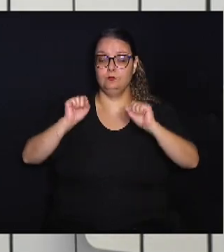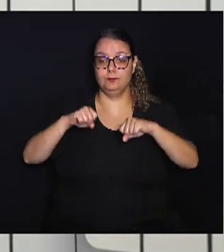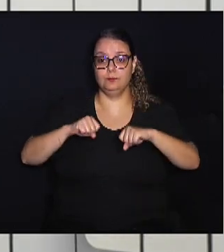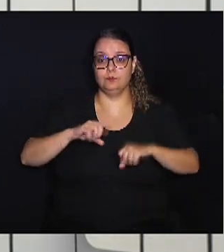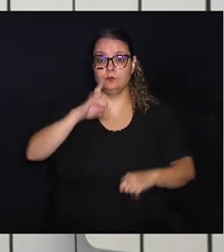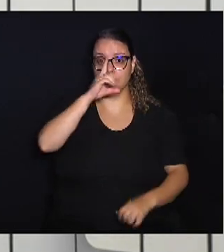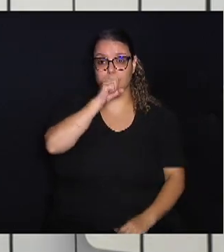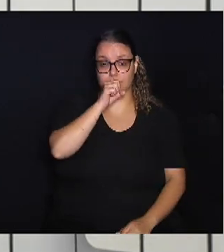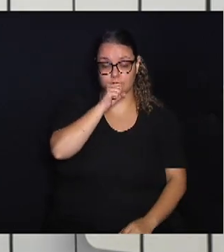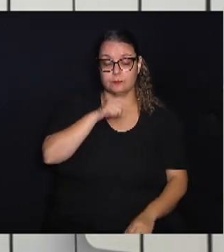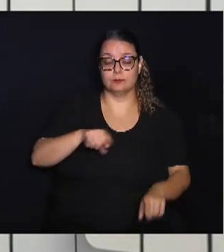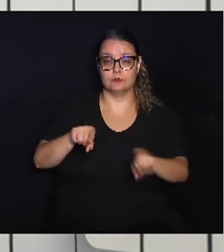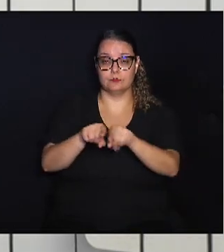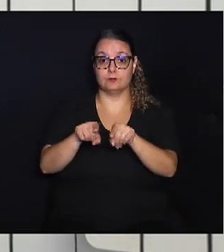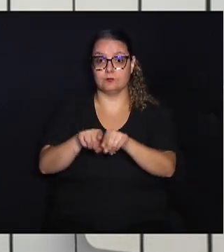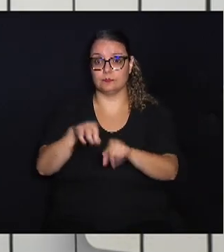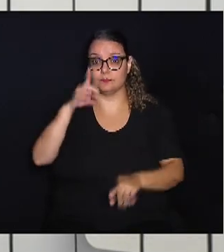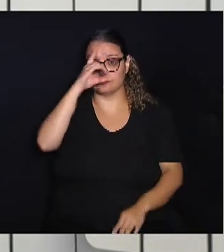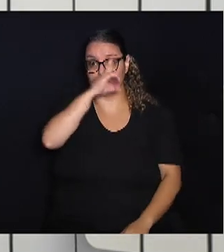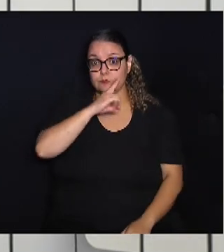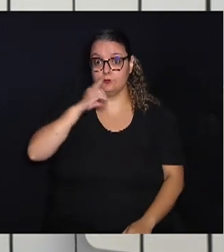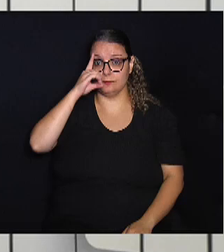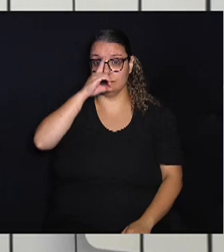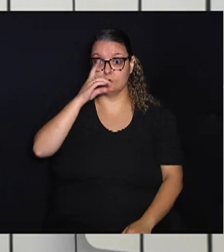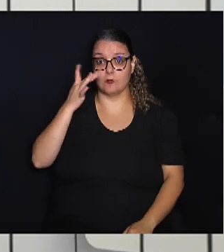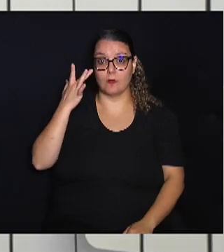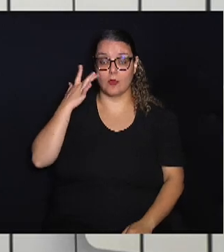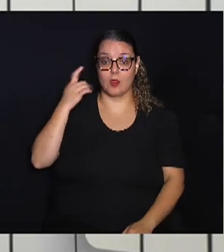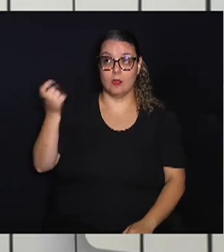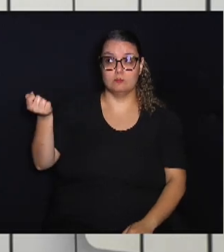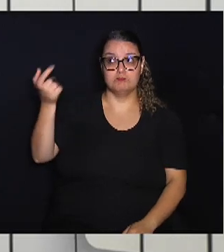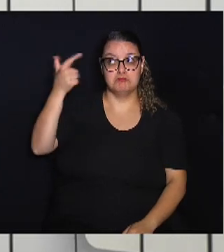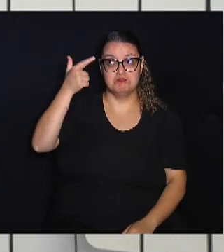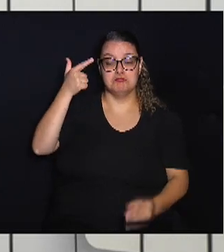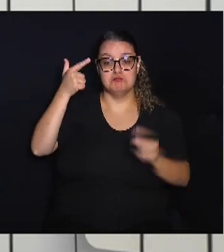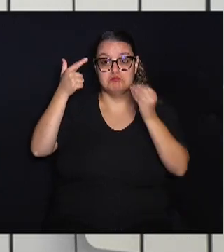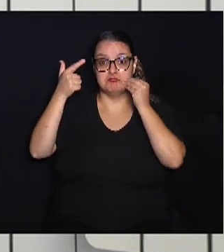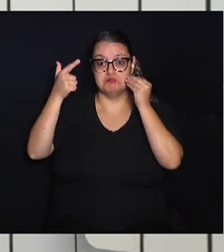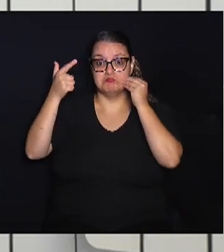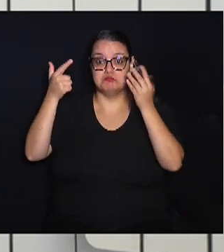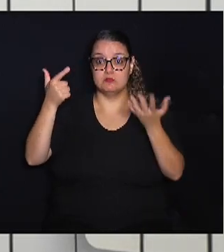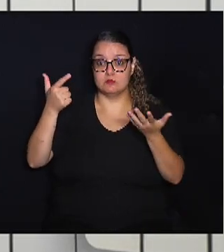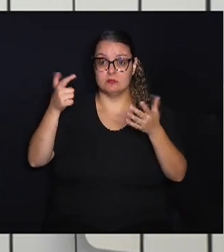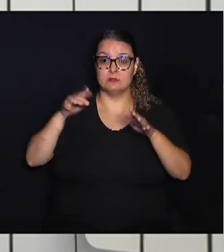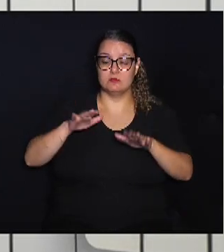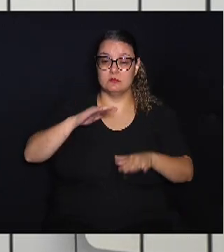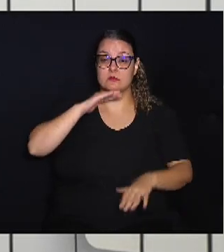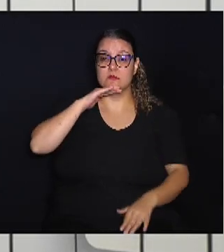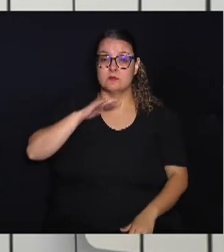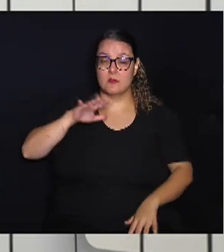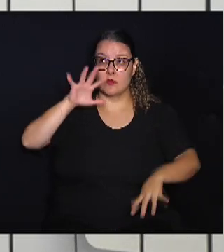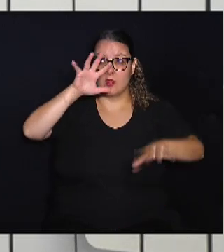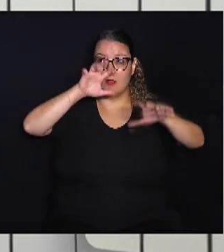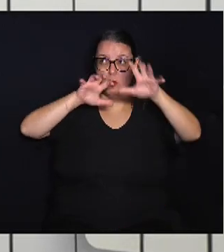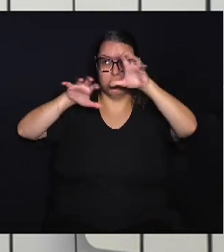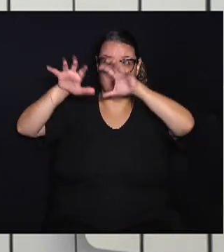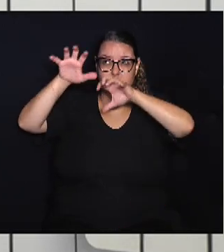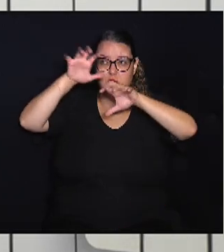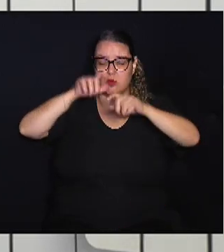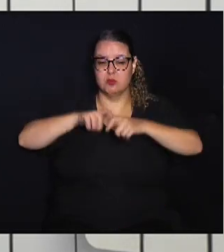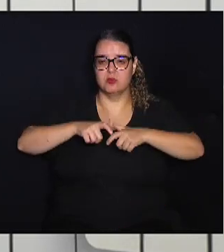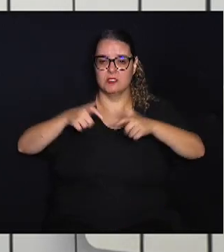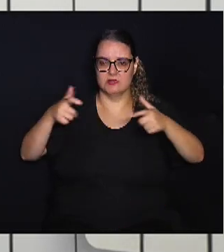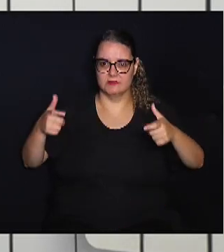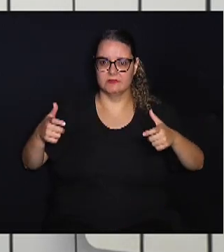o sábado quanto para o domingo. Amanhã o sol até tenta aparecer, mas à tarde a nebulosidade